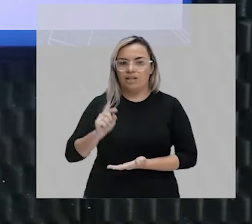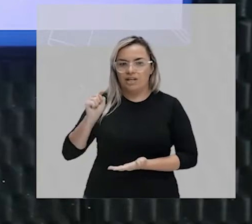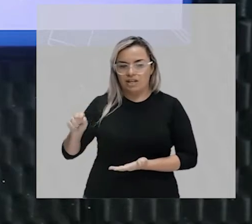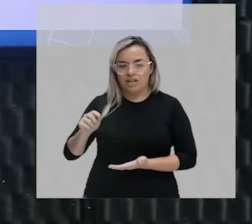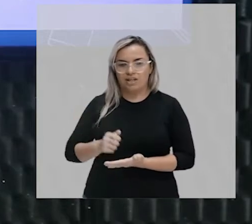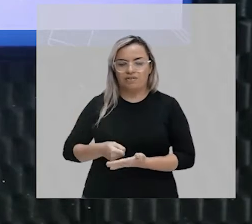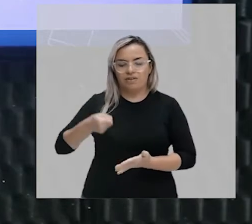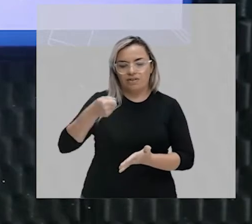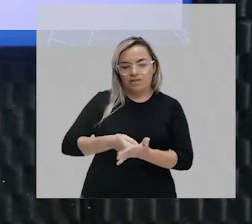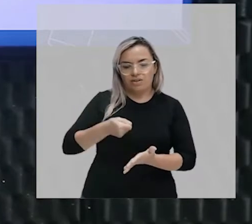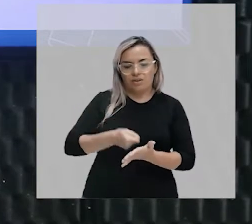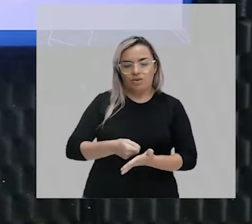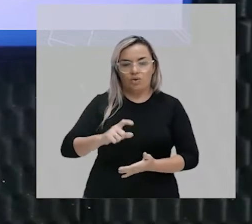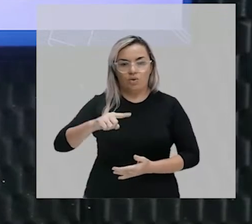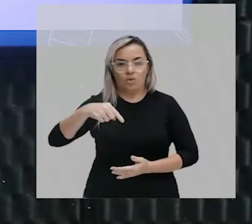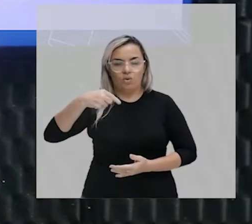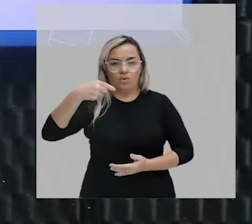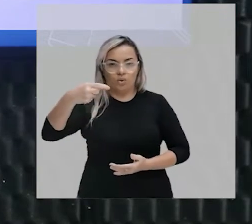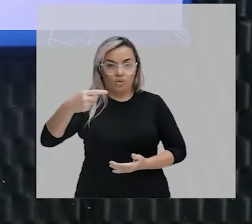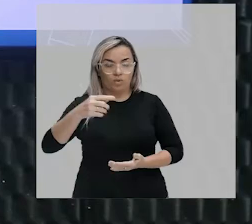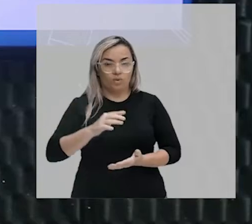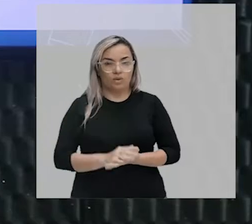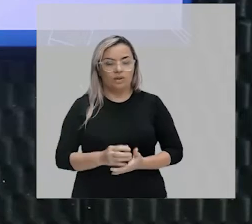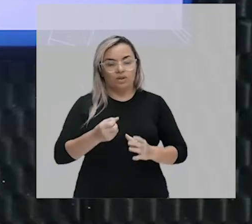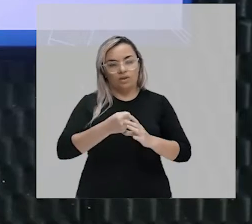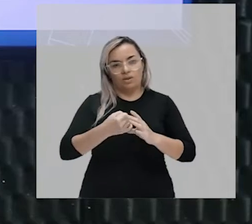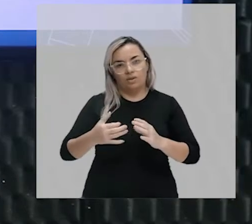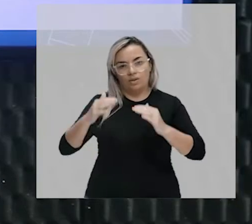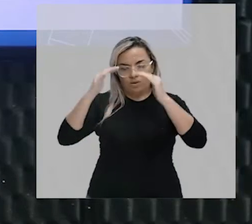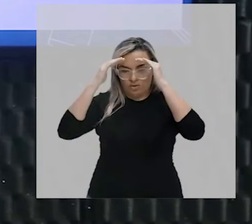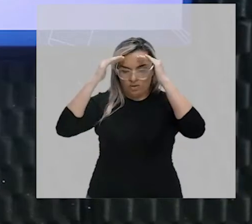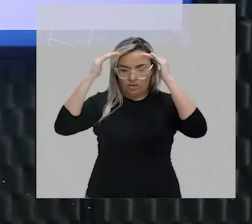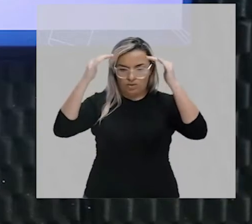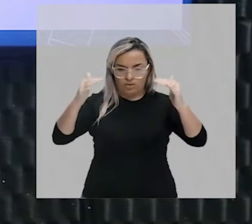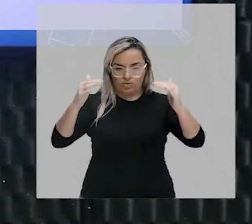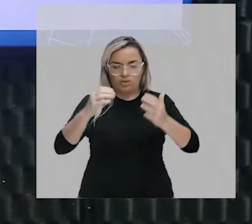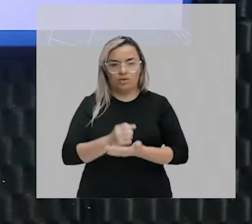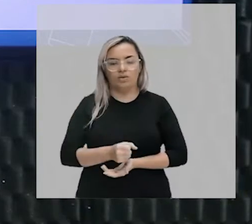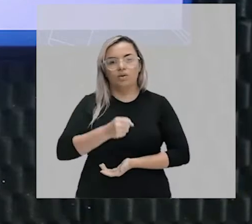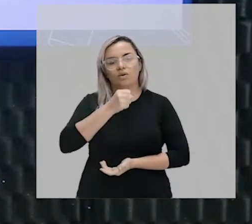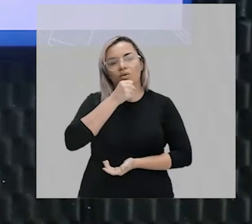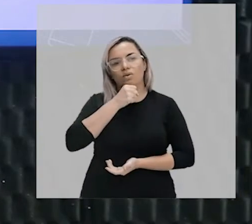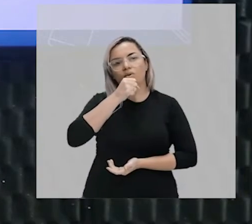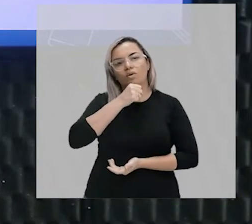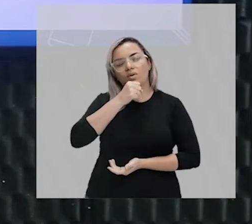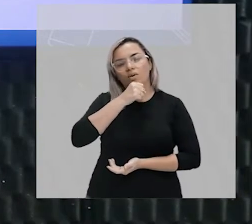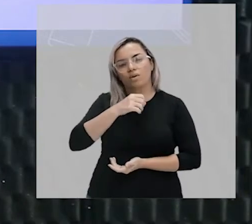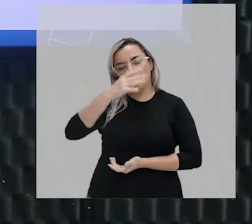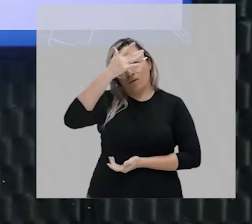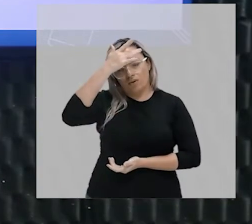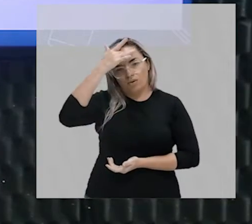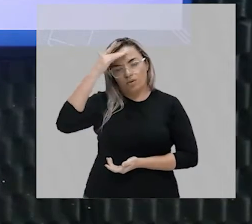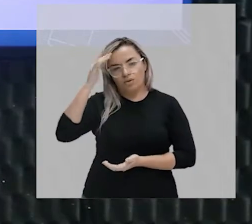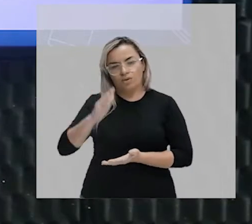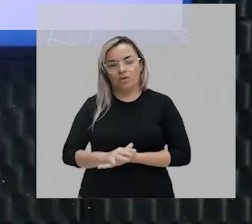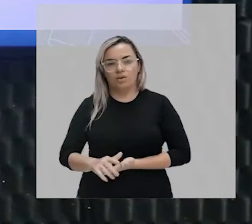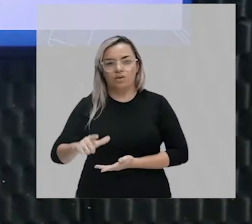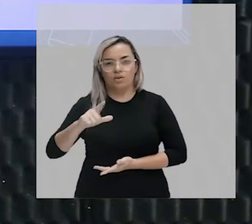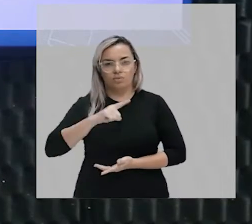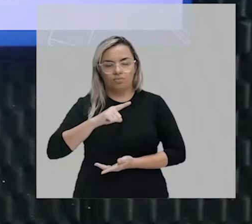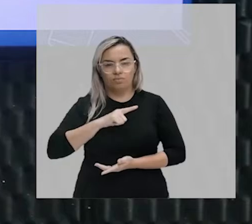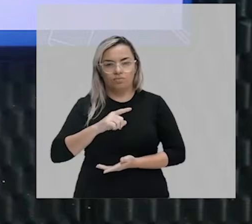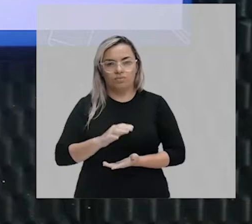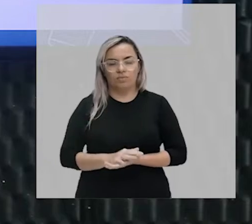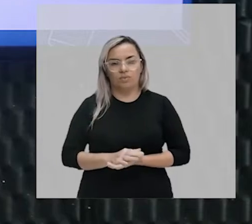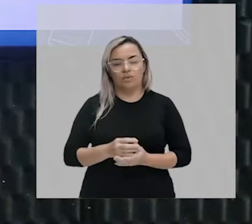chama atenção é o respeito aos mais velhos o respeito aos idosos e às pessoas que tem algum tipo